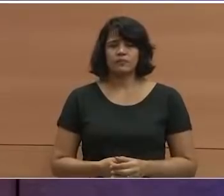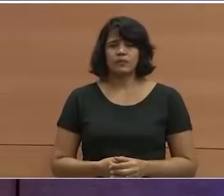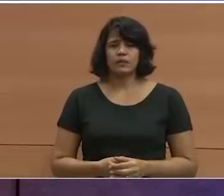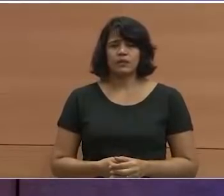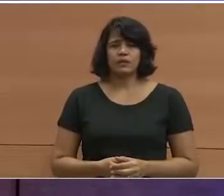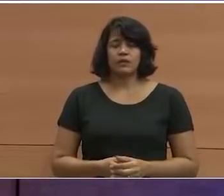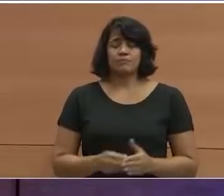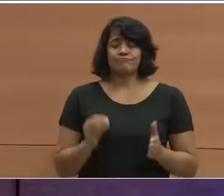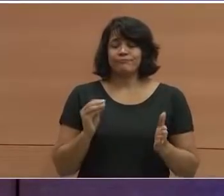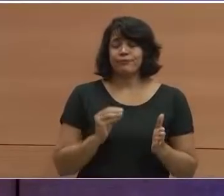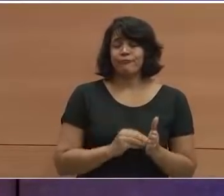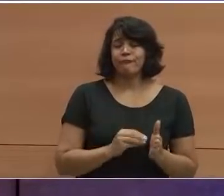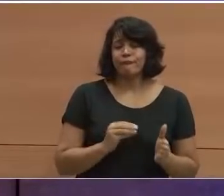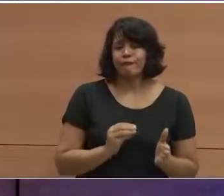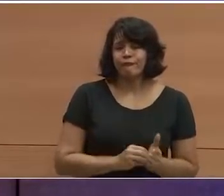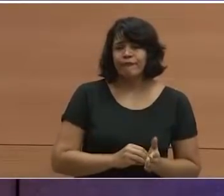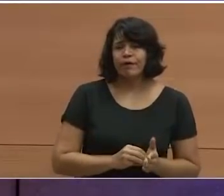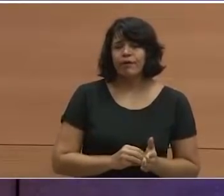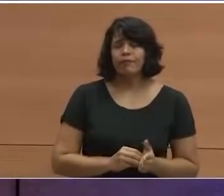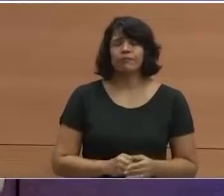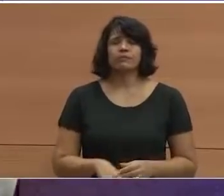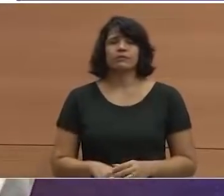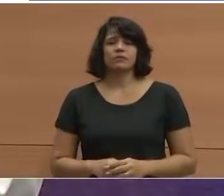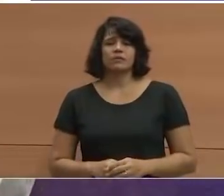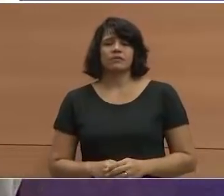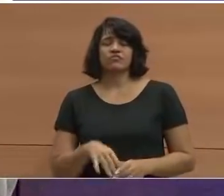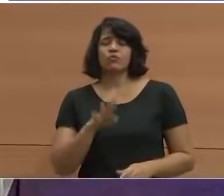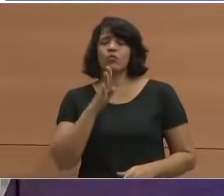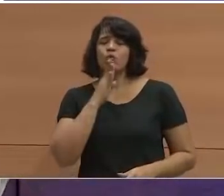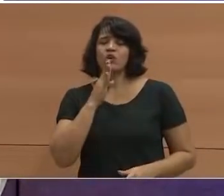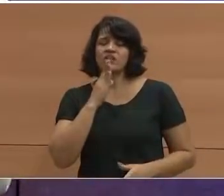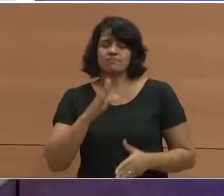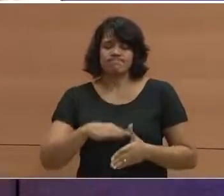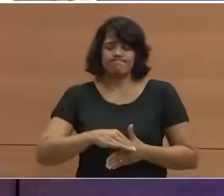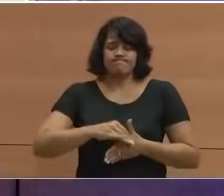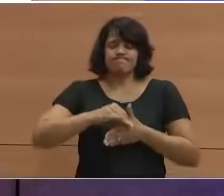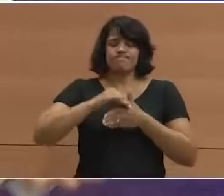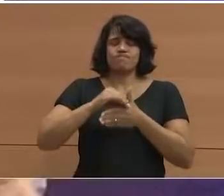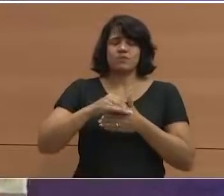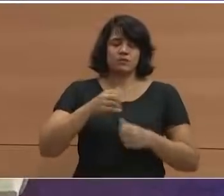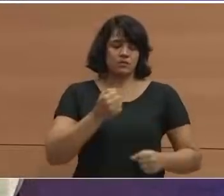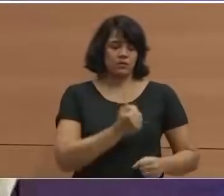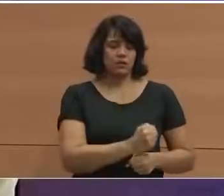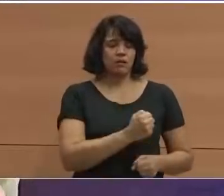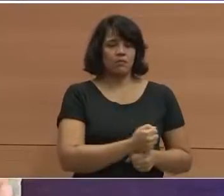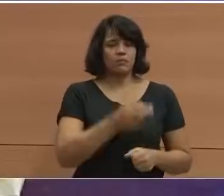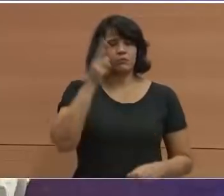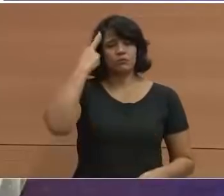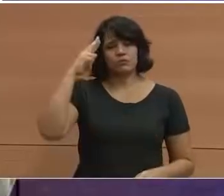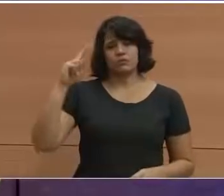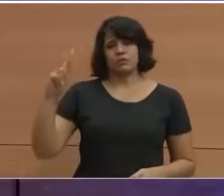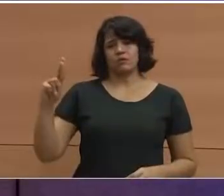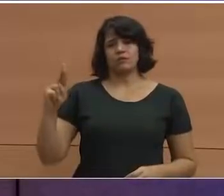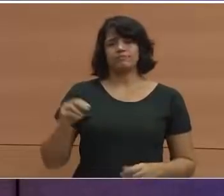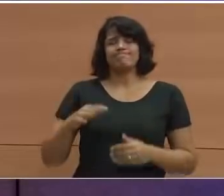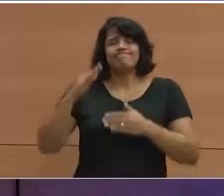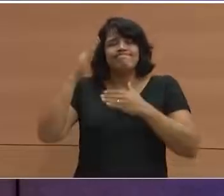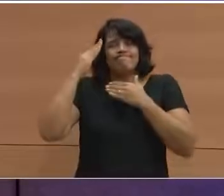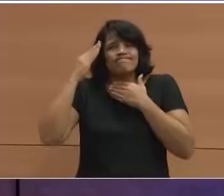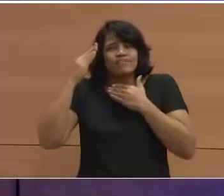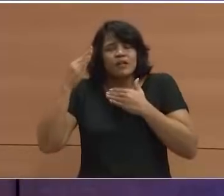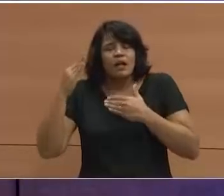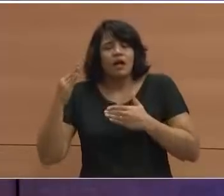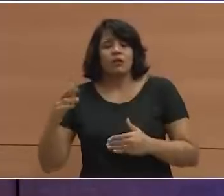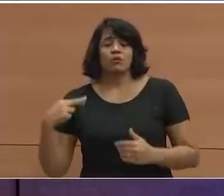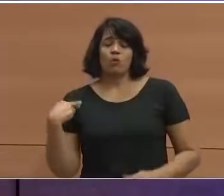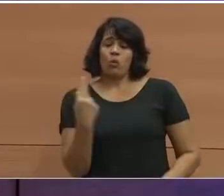da liderança da obra do Senhor. Graças ao Senhor, nós estamos vivendo um momento muito